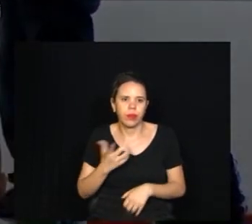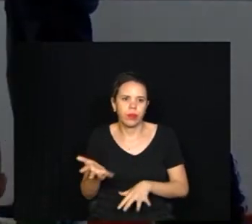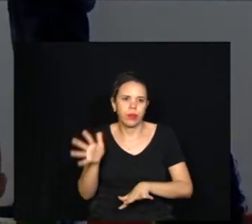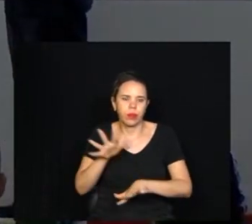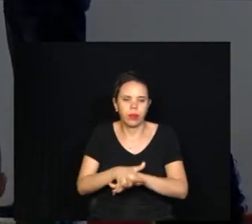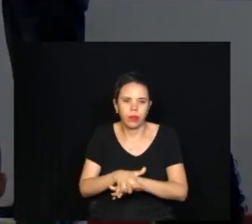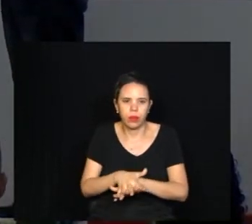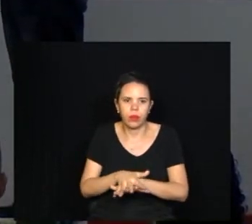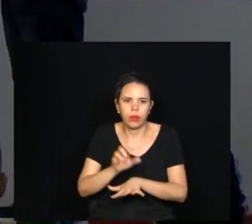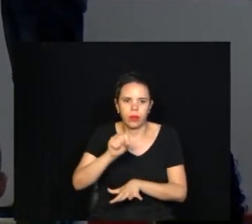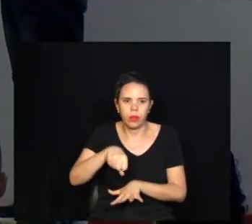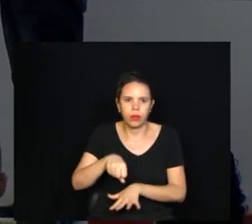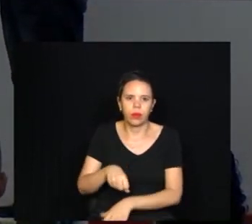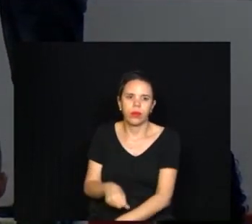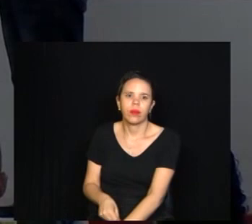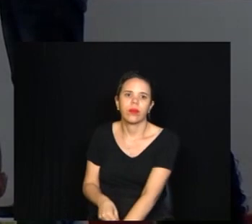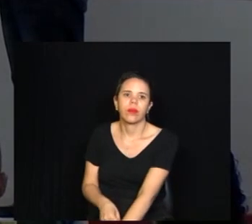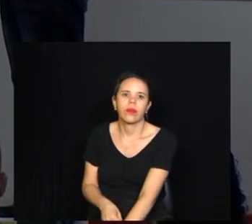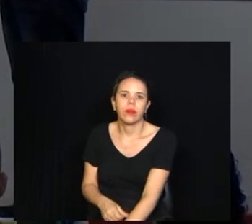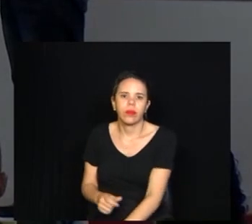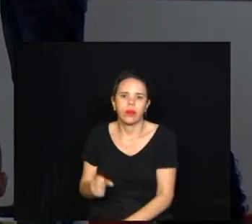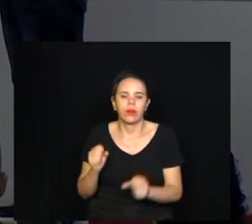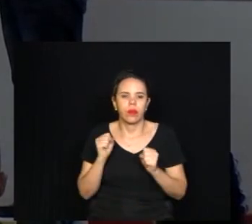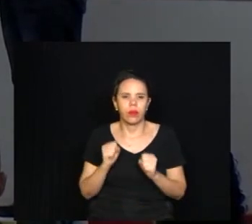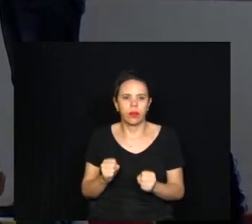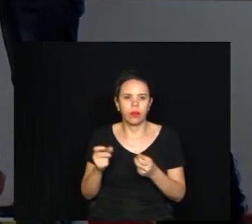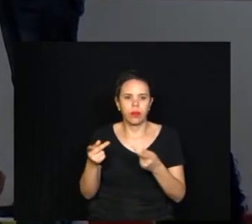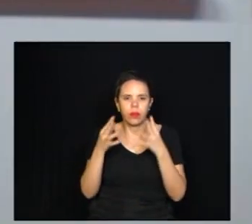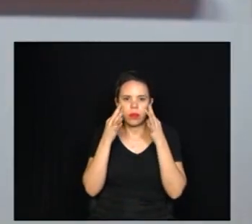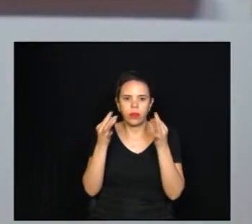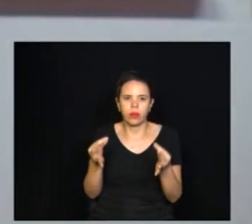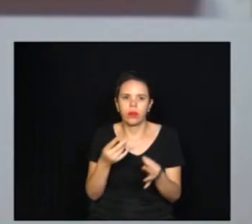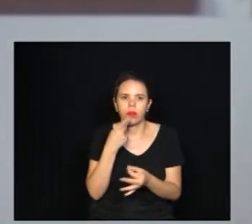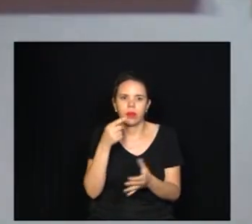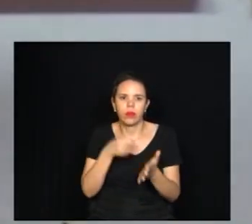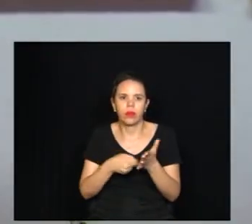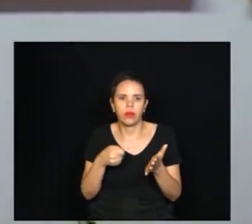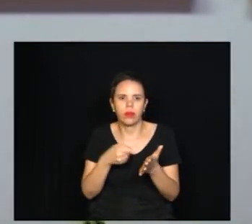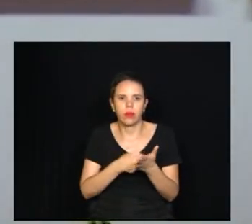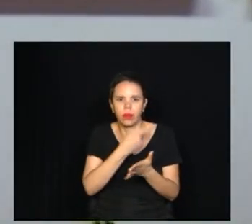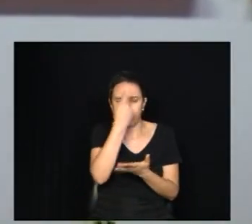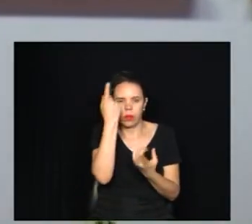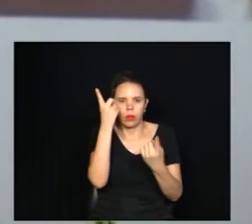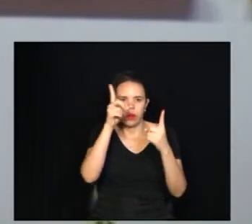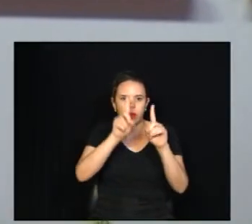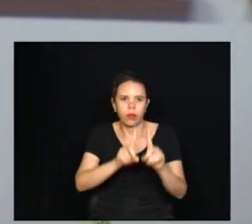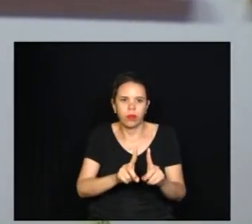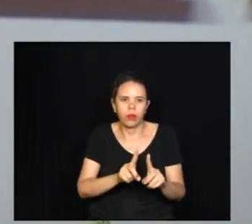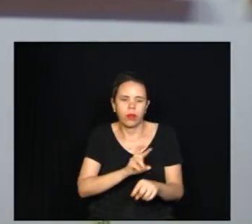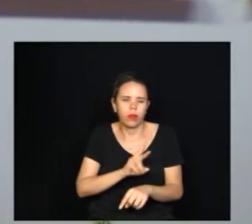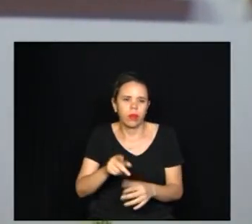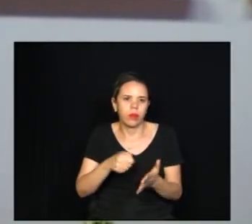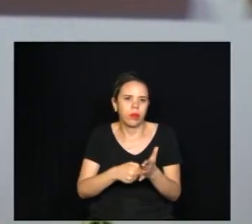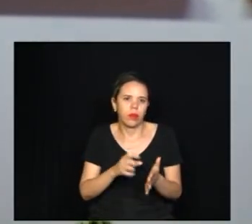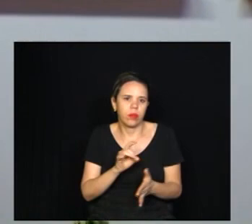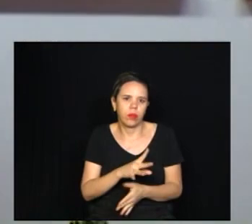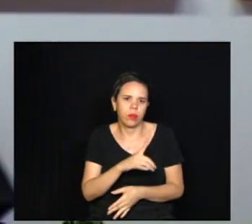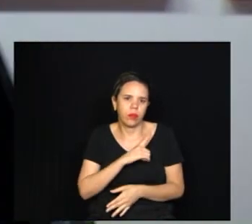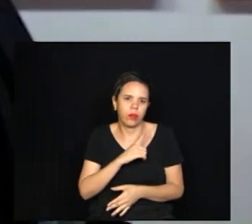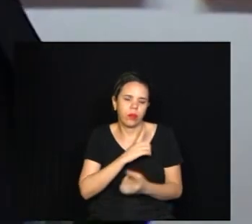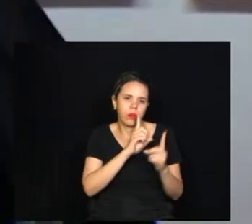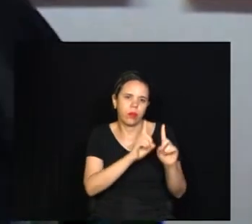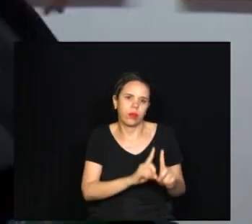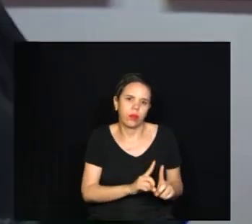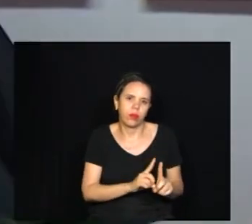inclusão. E mais do que isso, né, nós podemos chamar a atenção para dizer que a luta da pessoa com deficiência não é uma luta apenas de quem tem